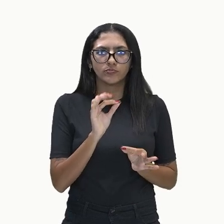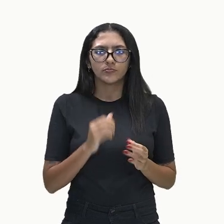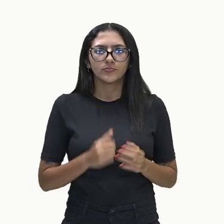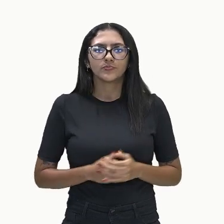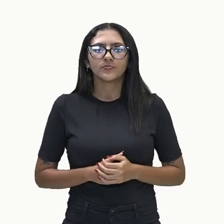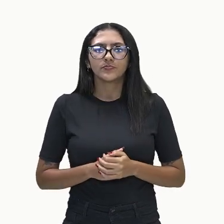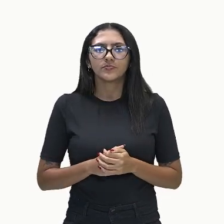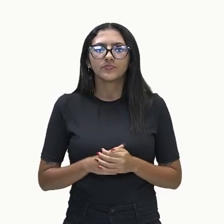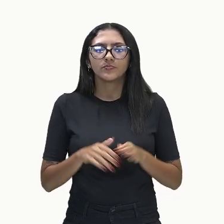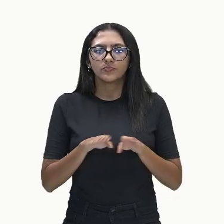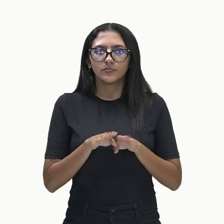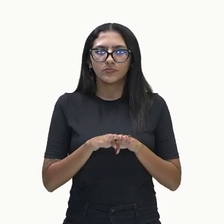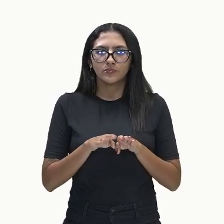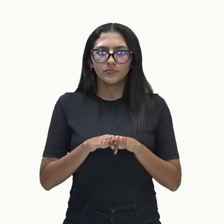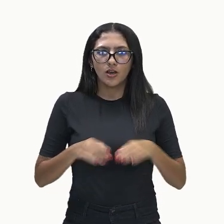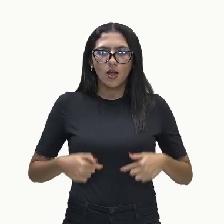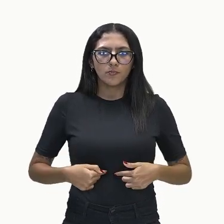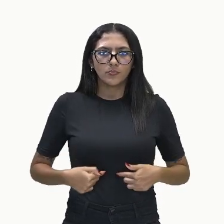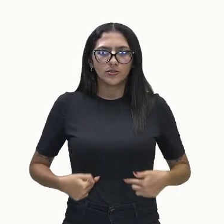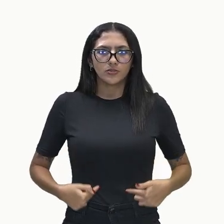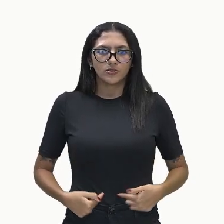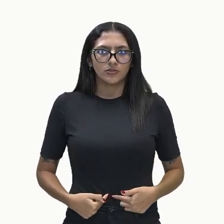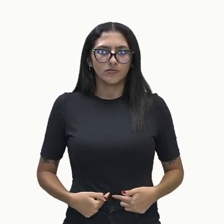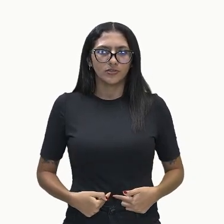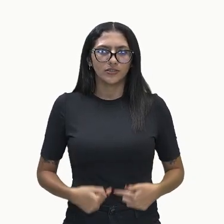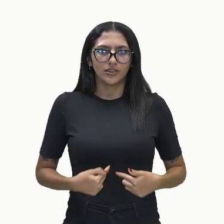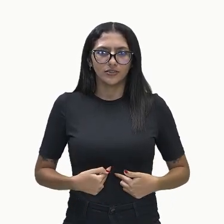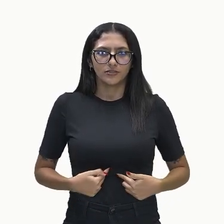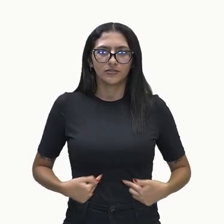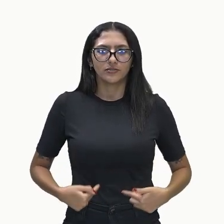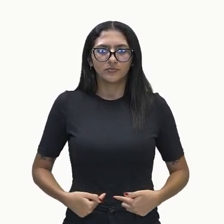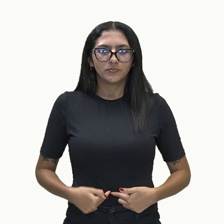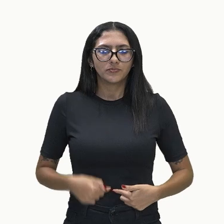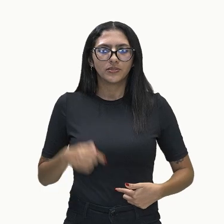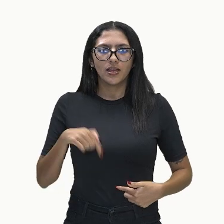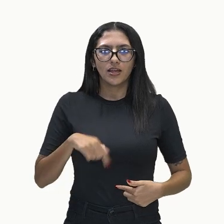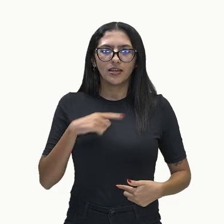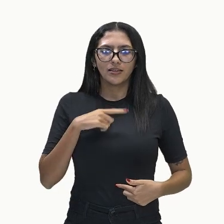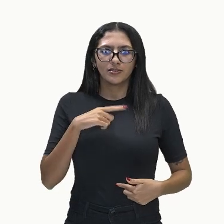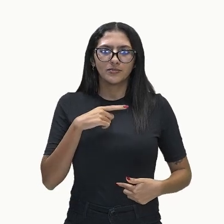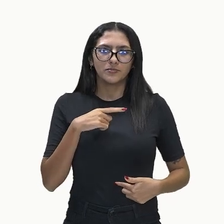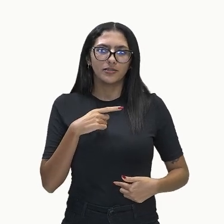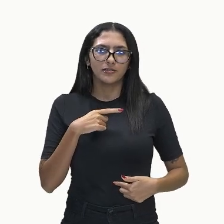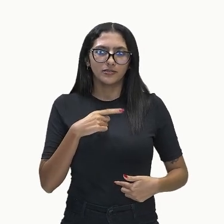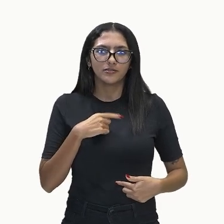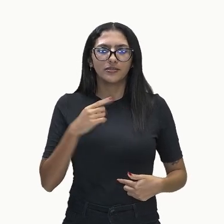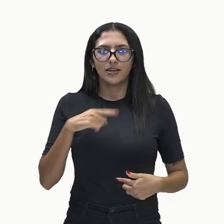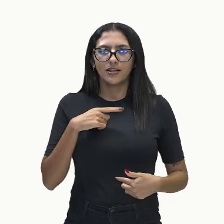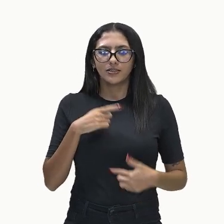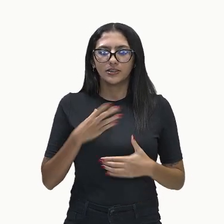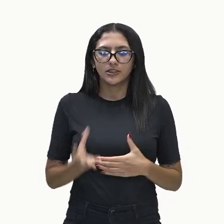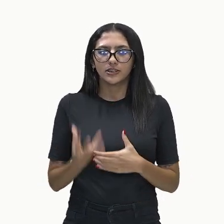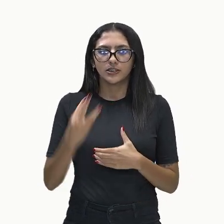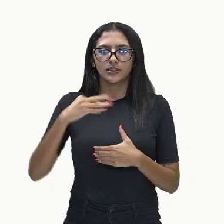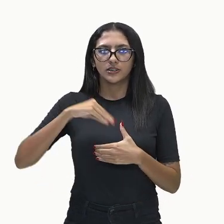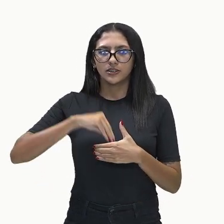A bexiga vai ser o órgão responsável pelo quê? Por